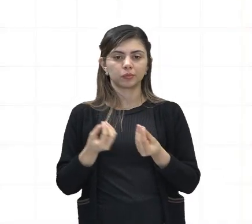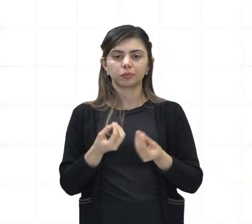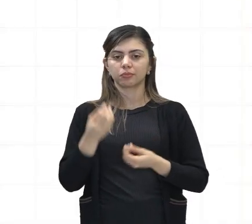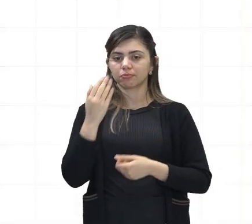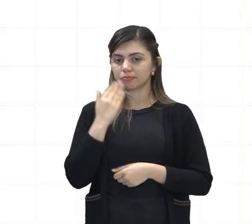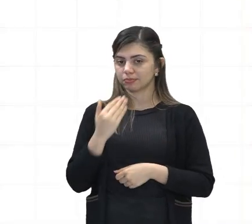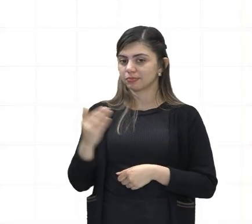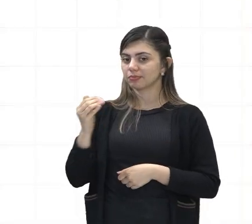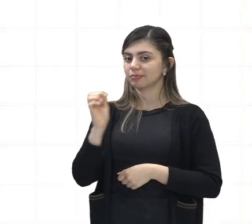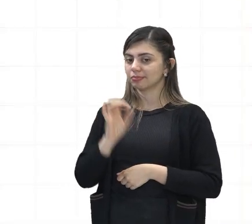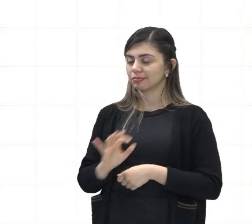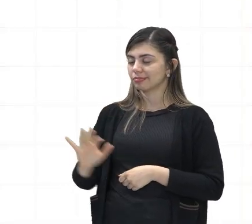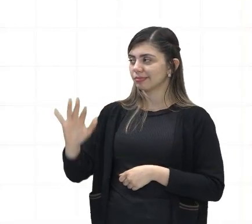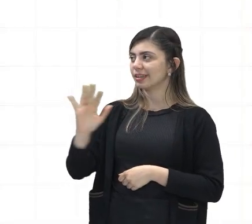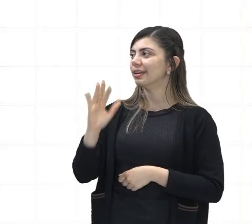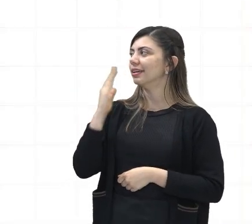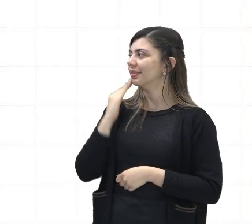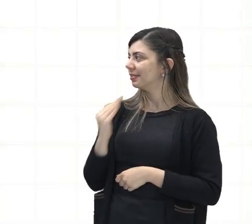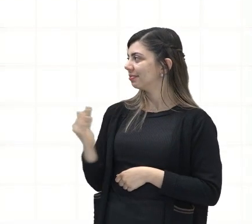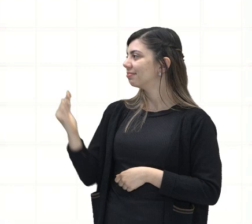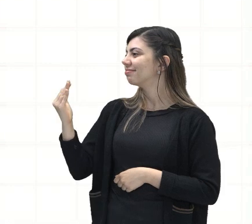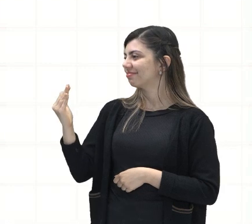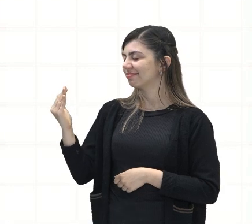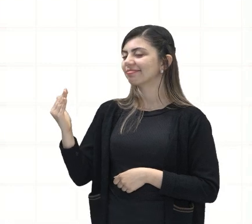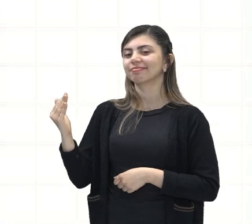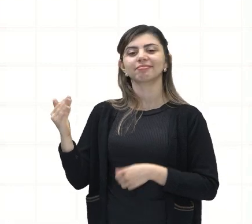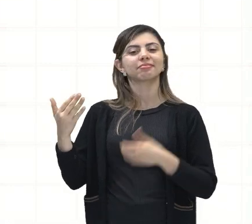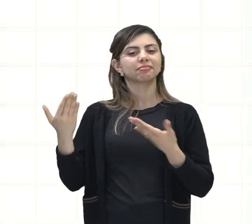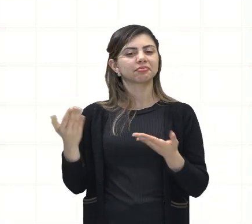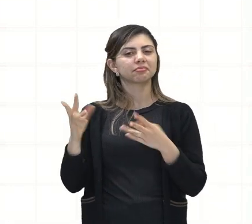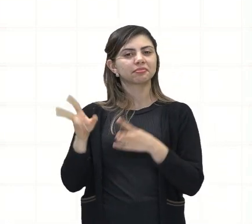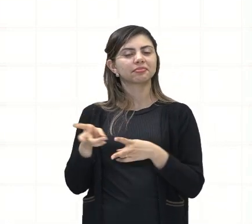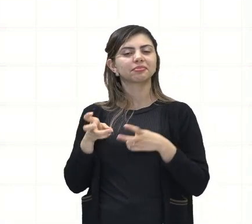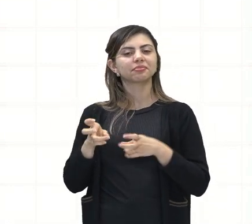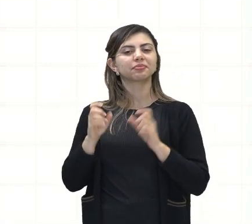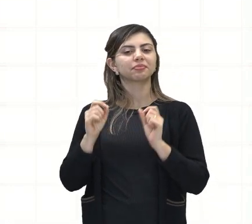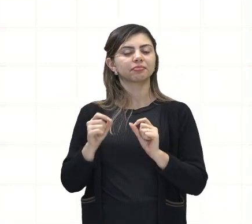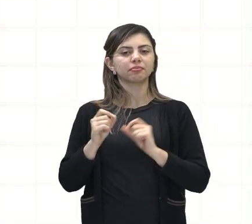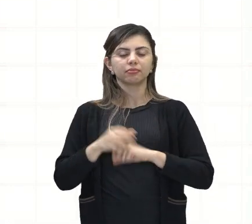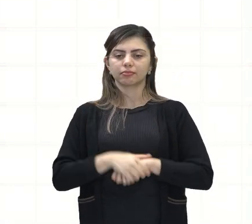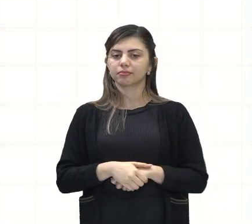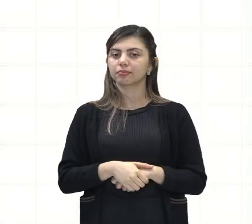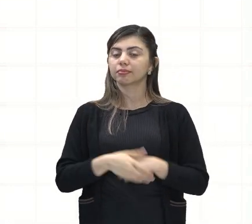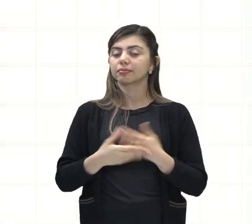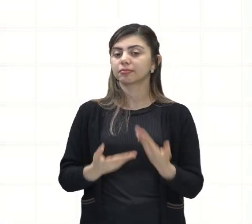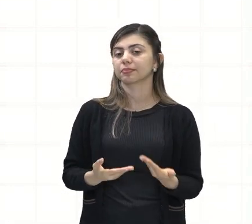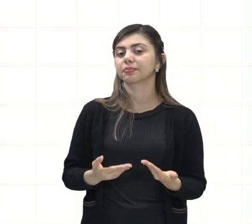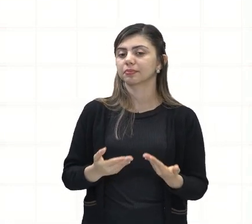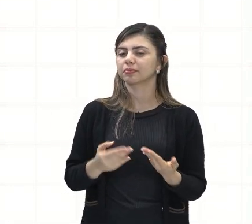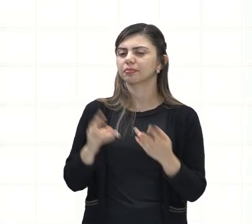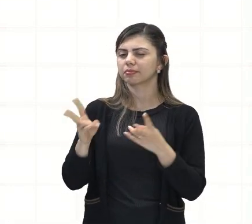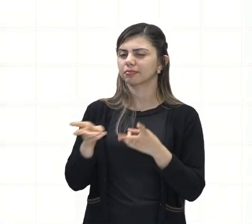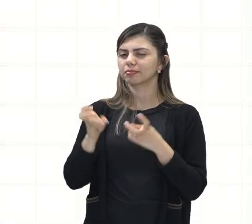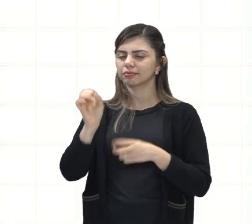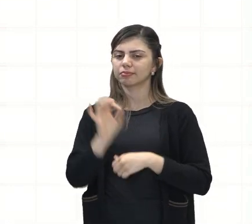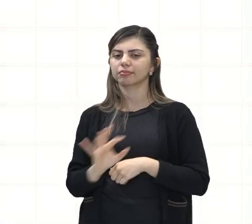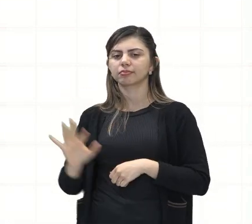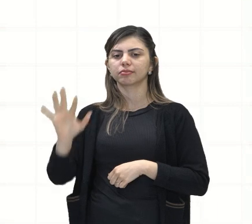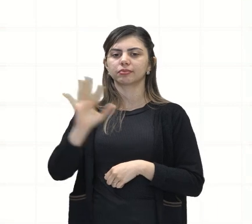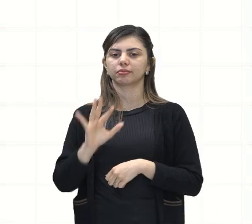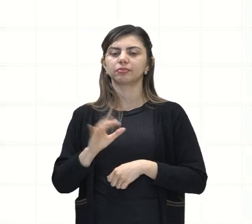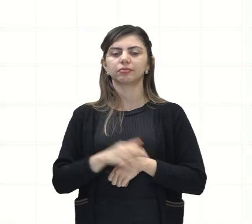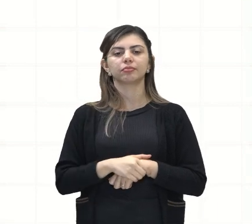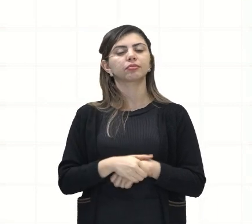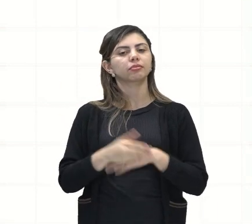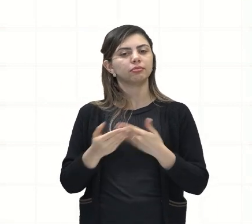a nossa ilustração. Olha só como podemos perceber justamente o quê? Que